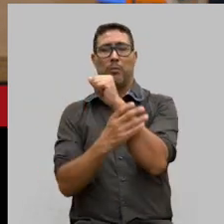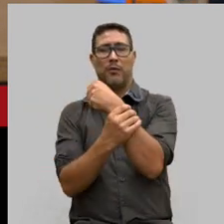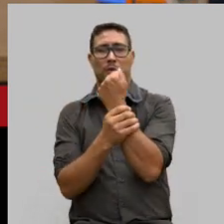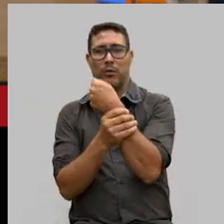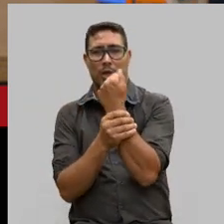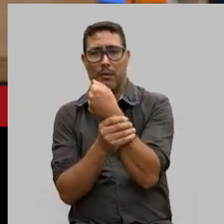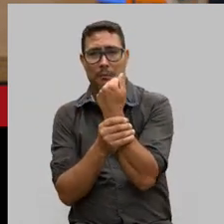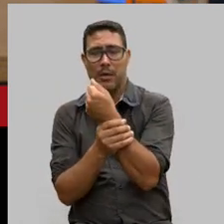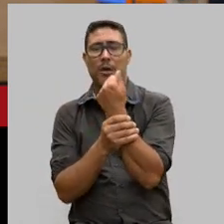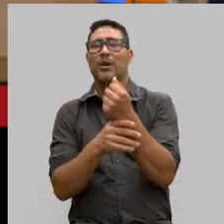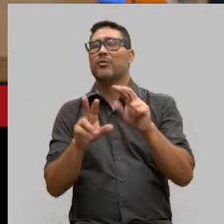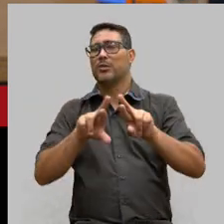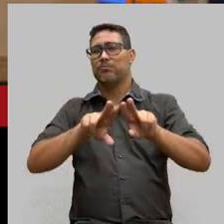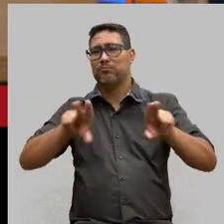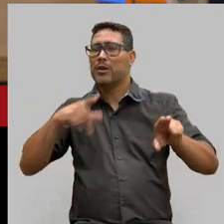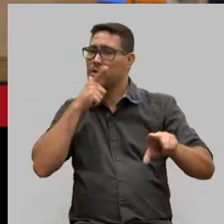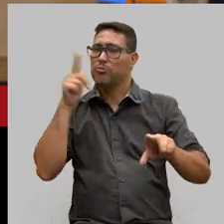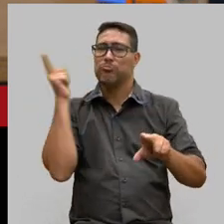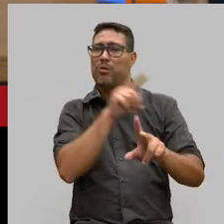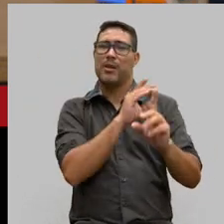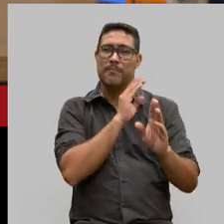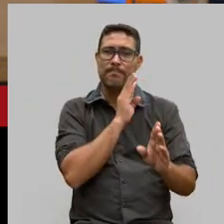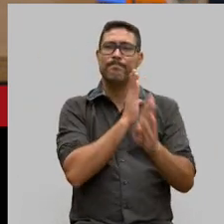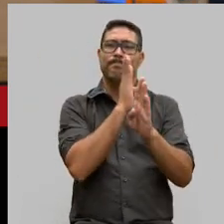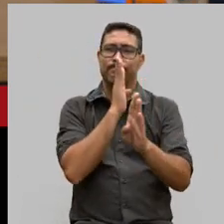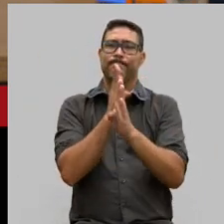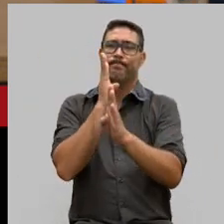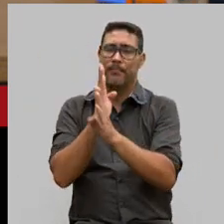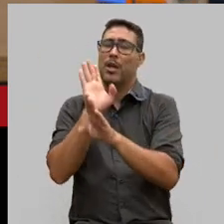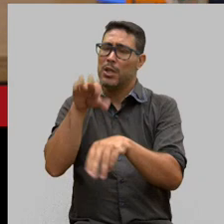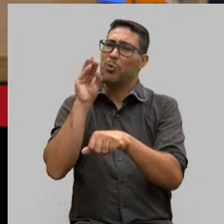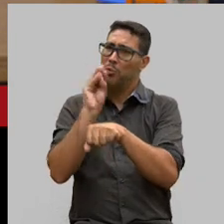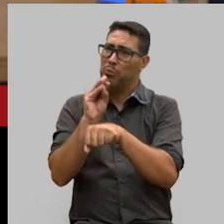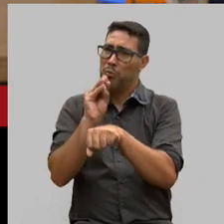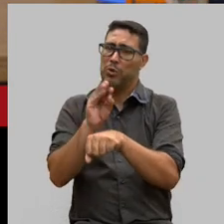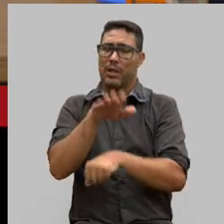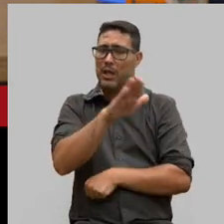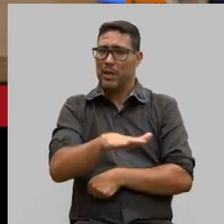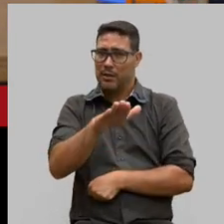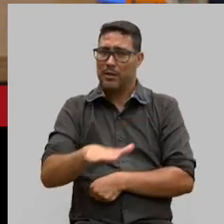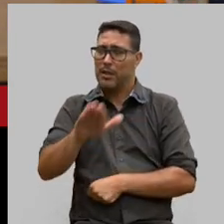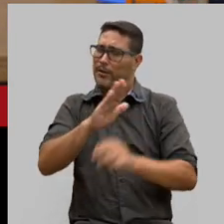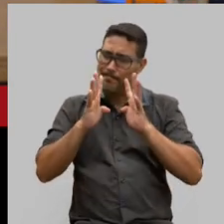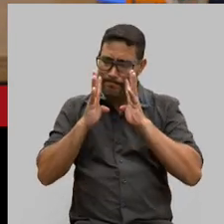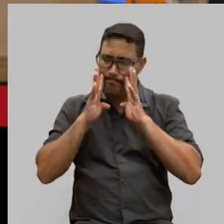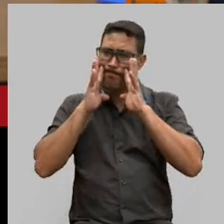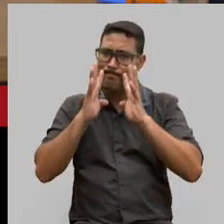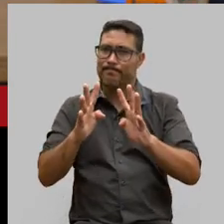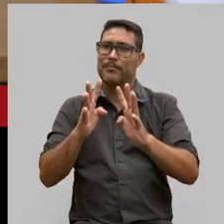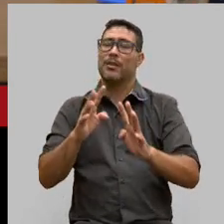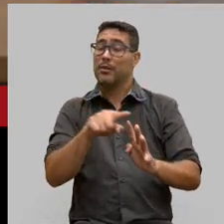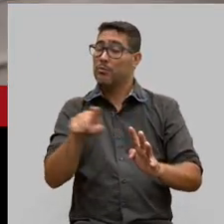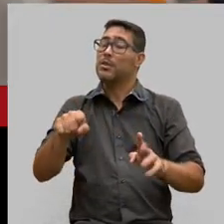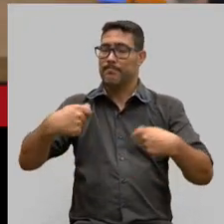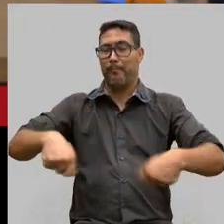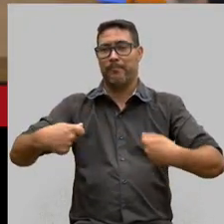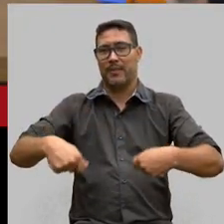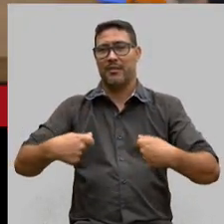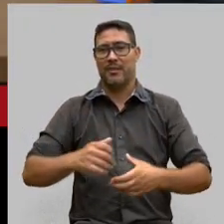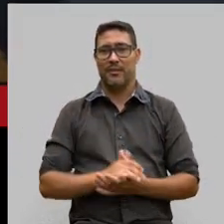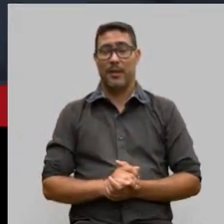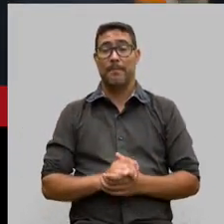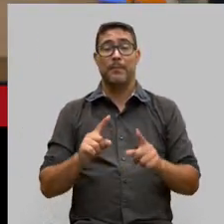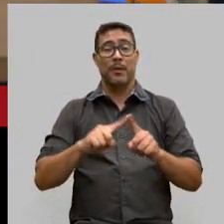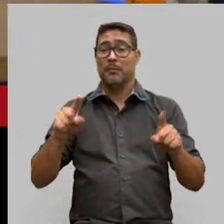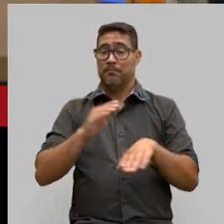que nós possamos diagnos e cuidar dessas crianças com atenção máxima que elas merecem para que nós